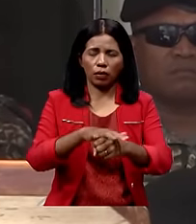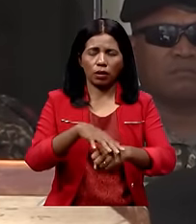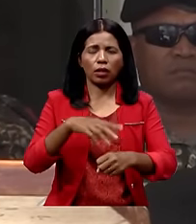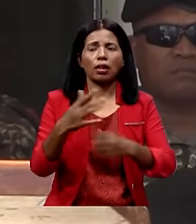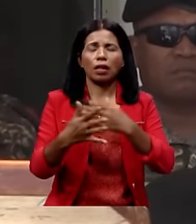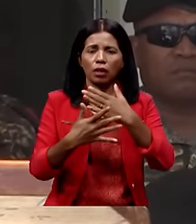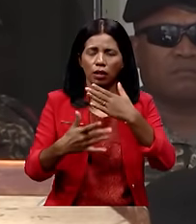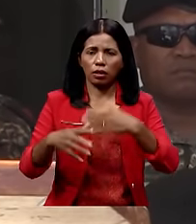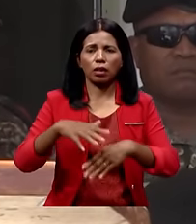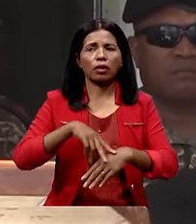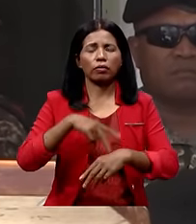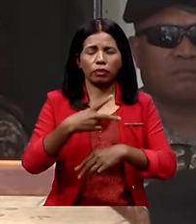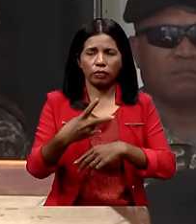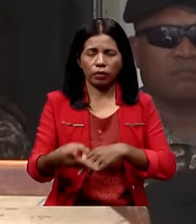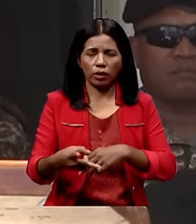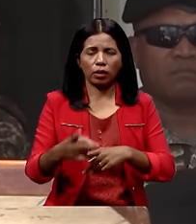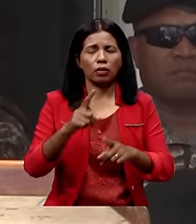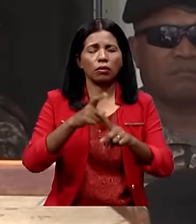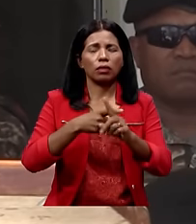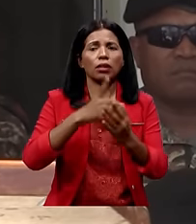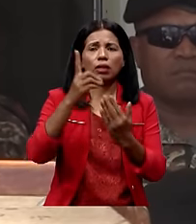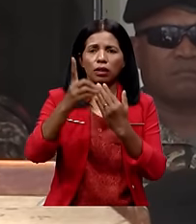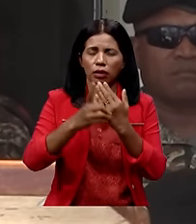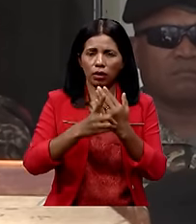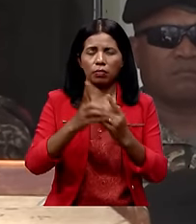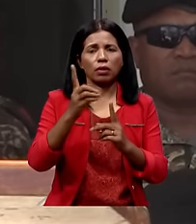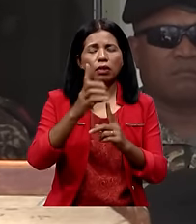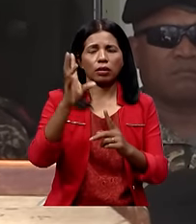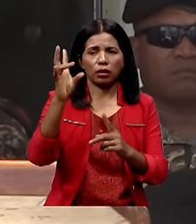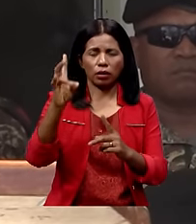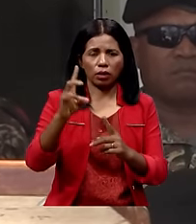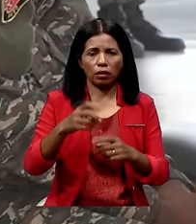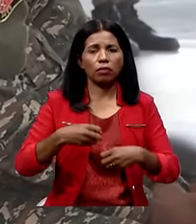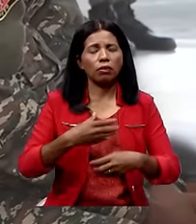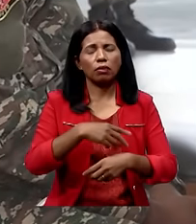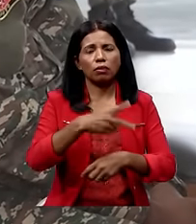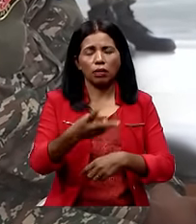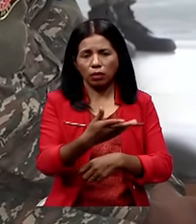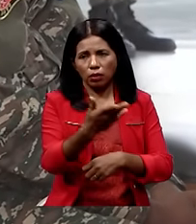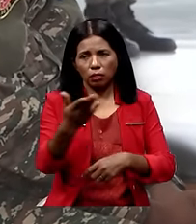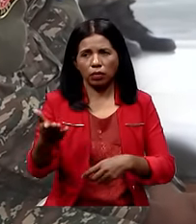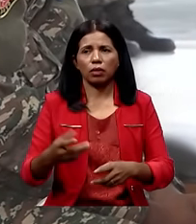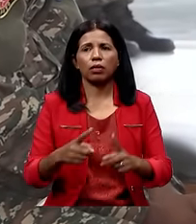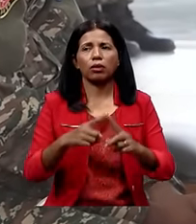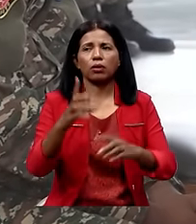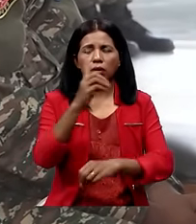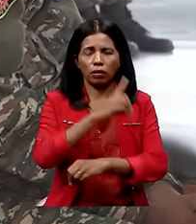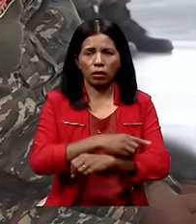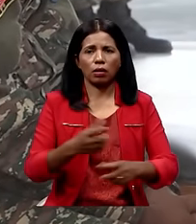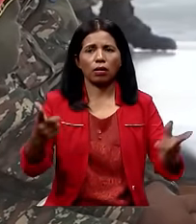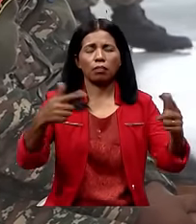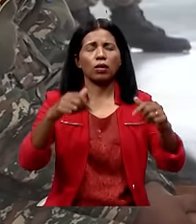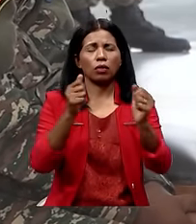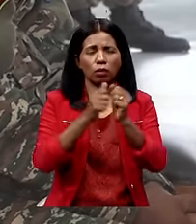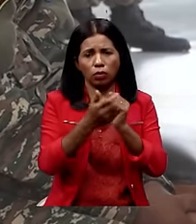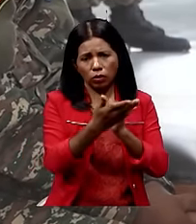fakaria dezembro dia 7 ne sei fakar bai tuot si angalete uhin lorong mai hui tebot si dene fuan